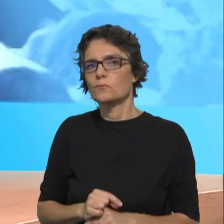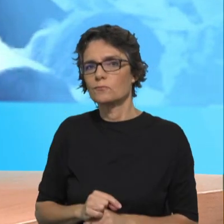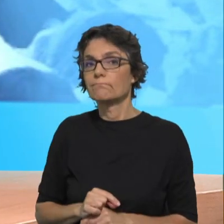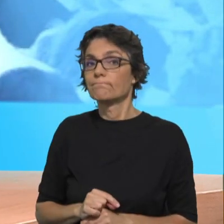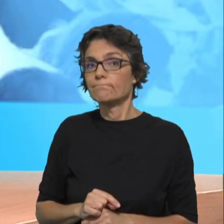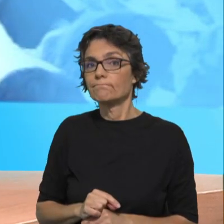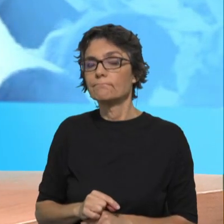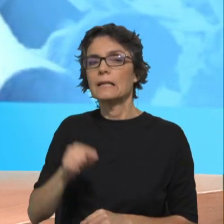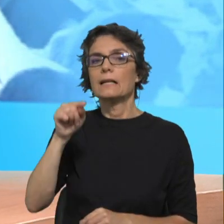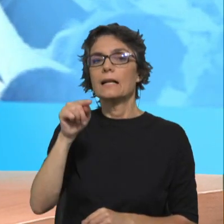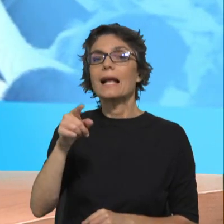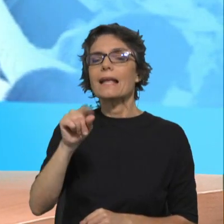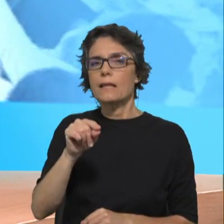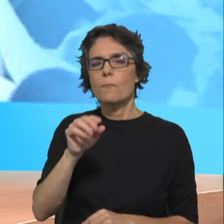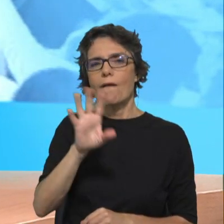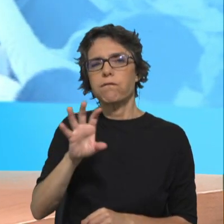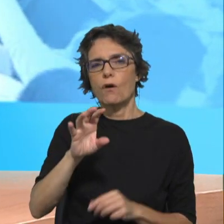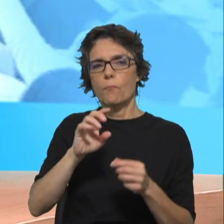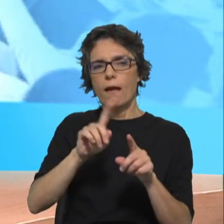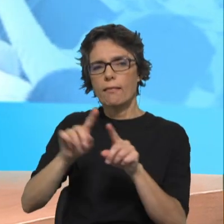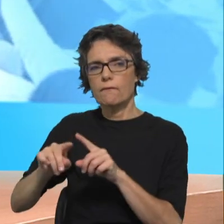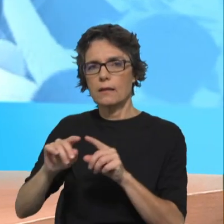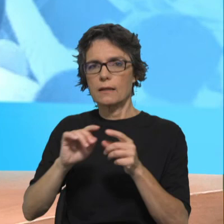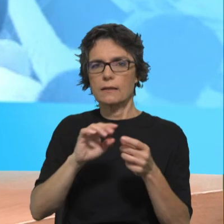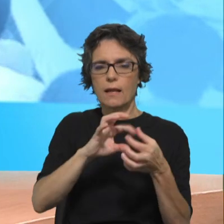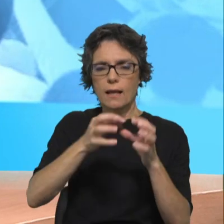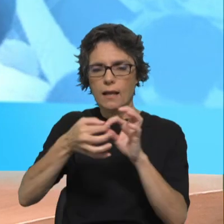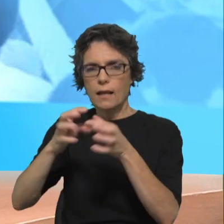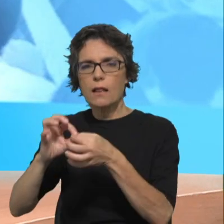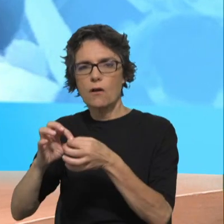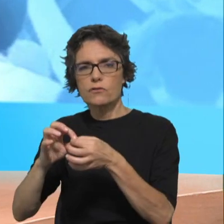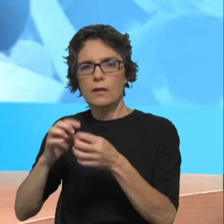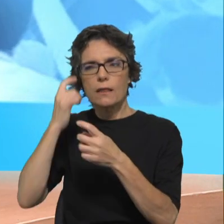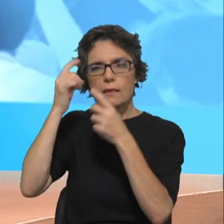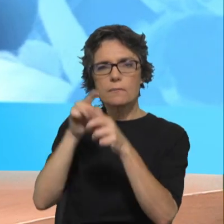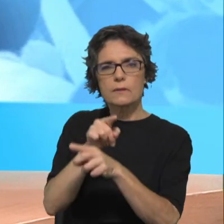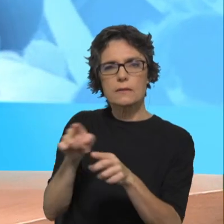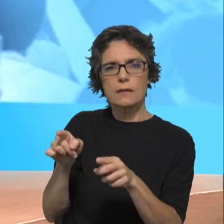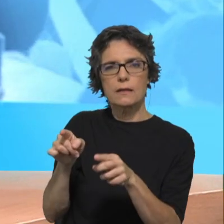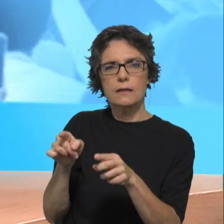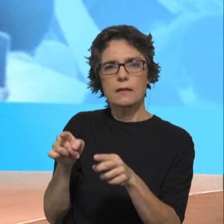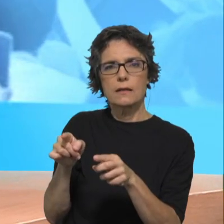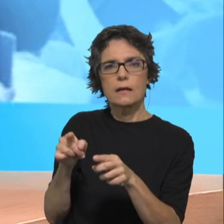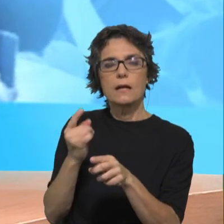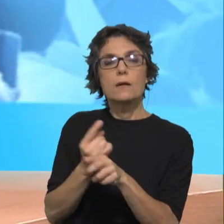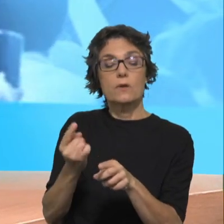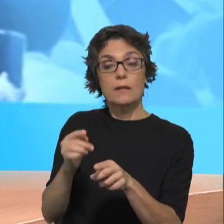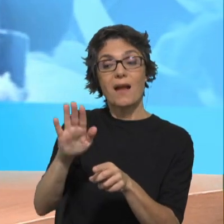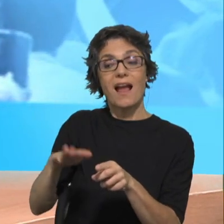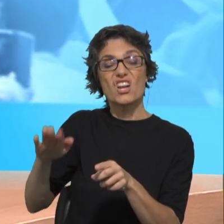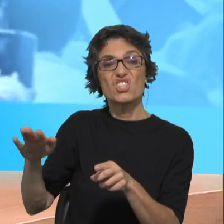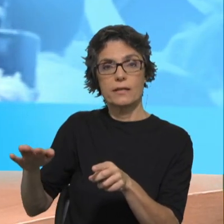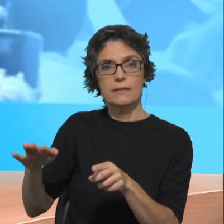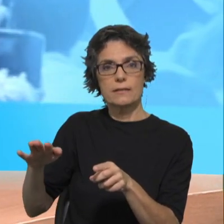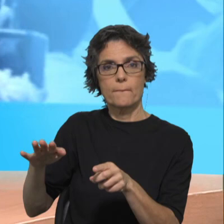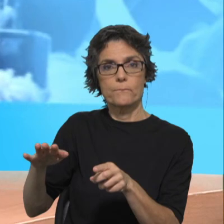diversas racionalidades. Ou seja, porque entra aqui, pela mão dos cientistas do Havaí, a racionalidade científica. Não é